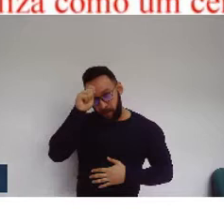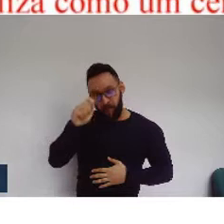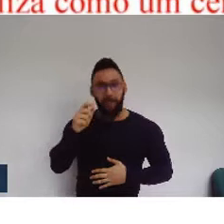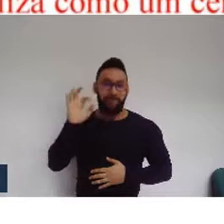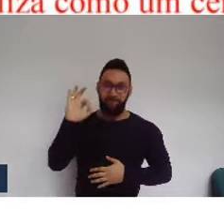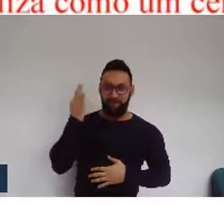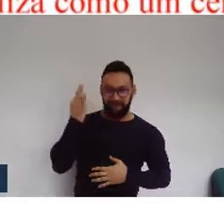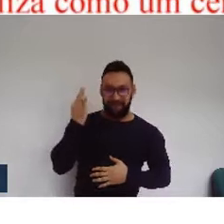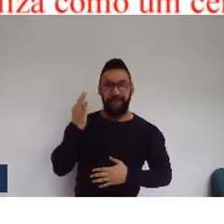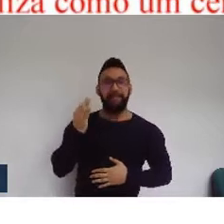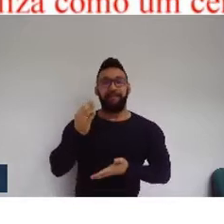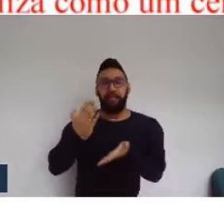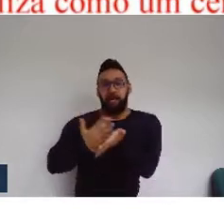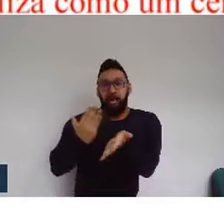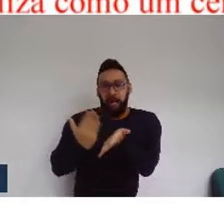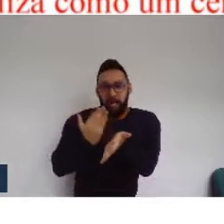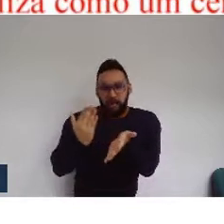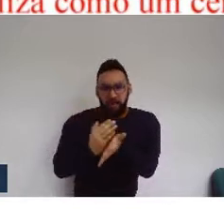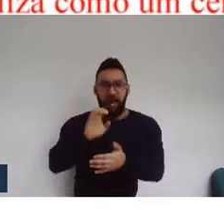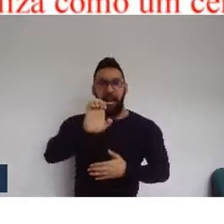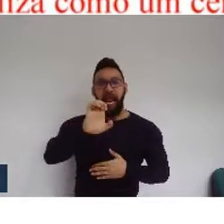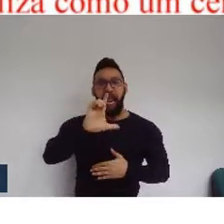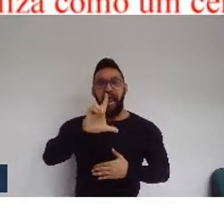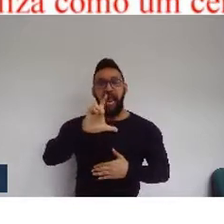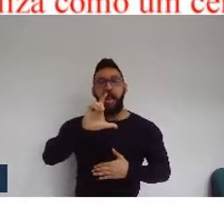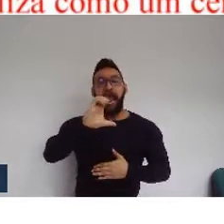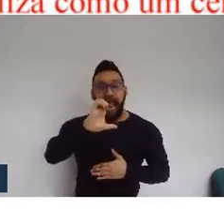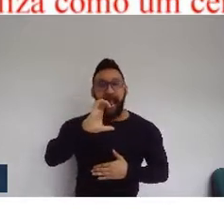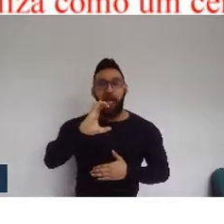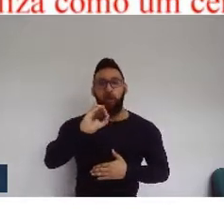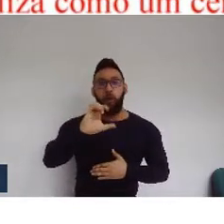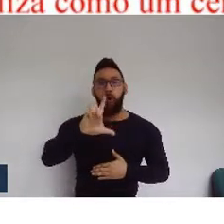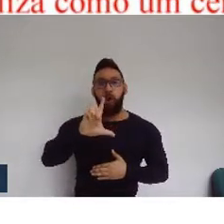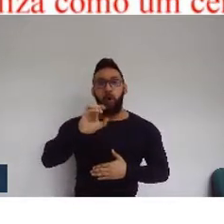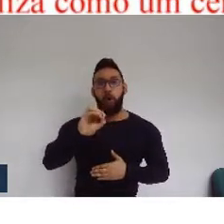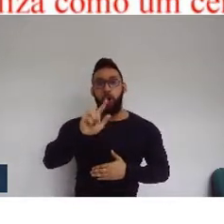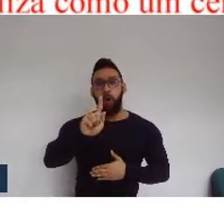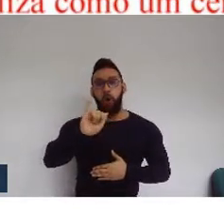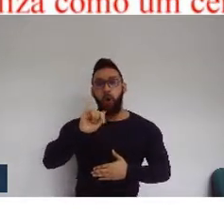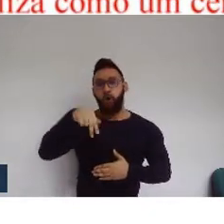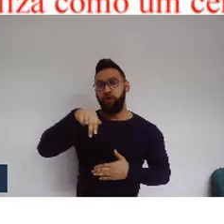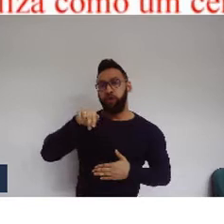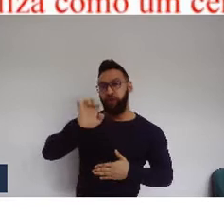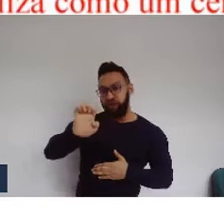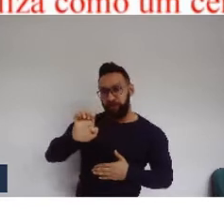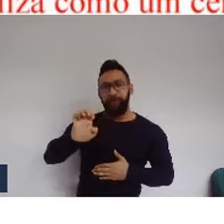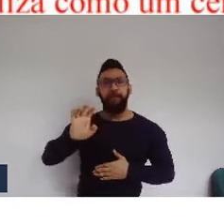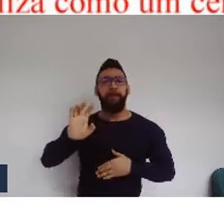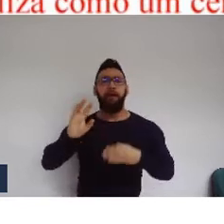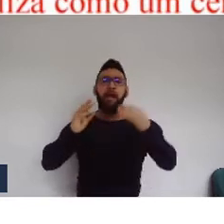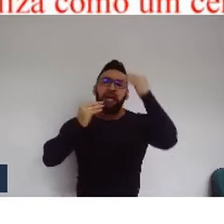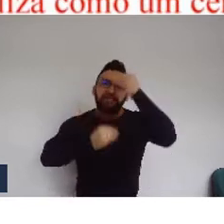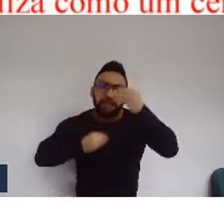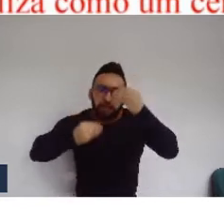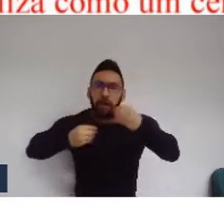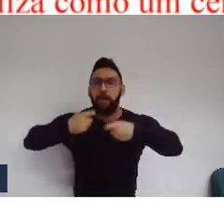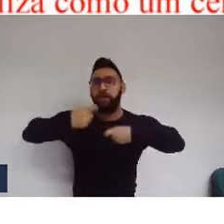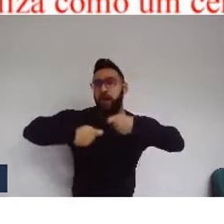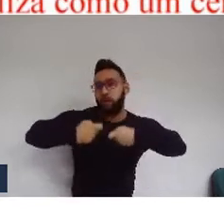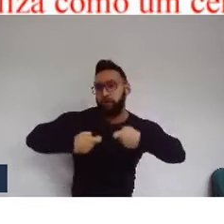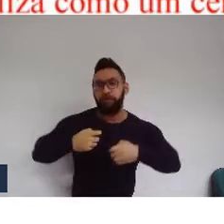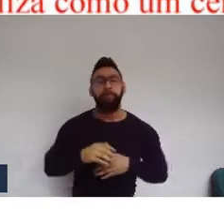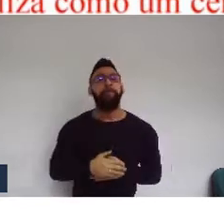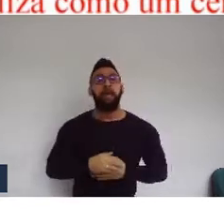já citei nesse livro, Écologie queer, nature, sexualité et hétérotopie,